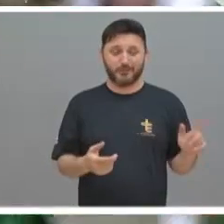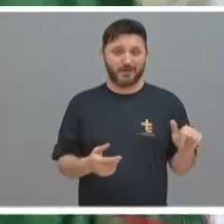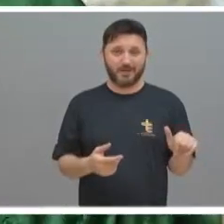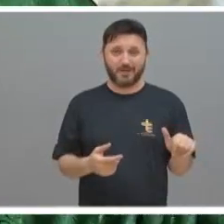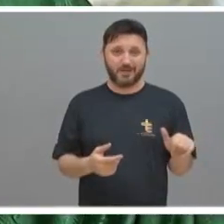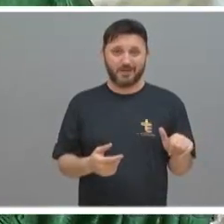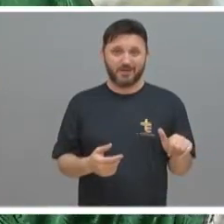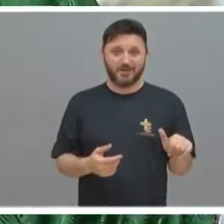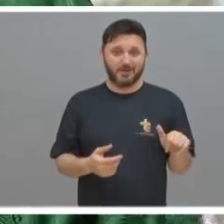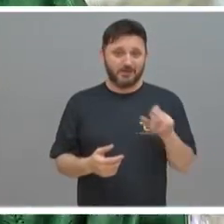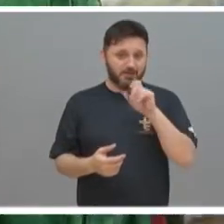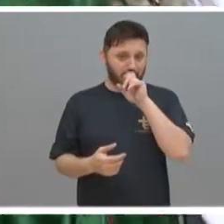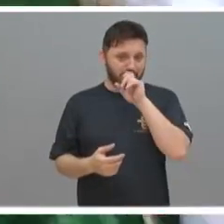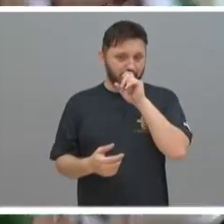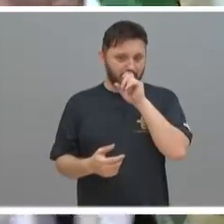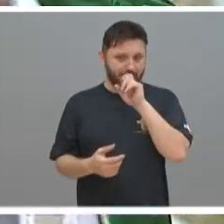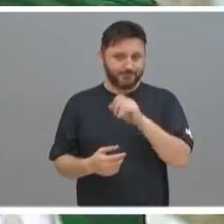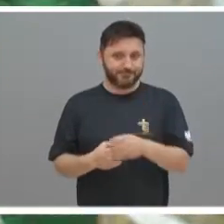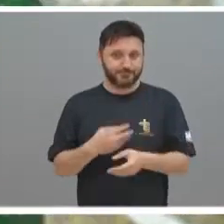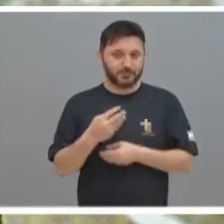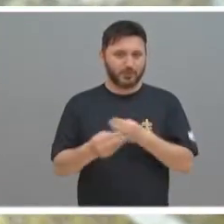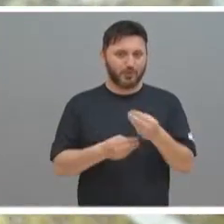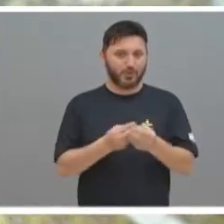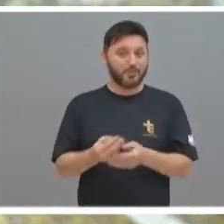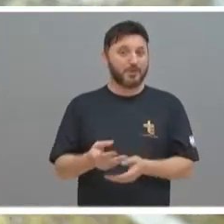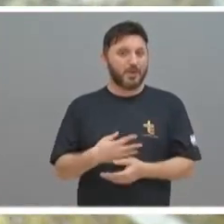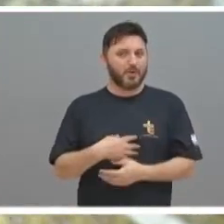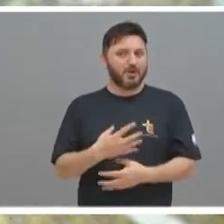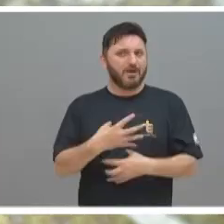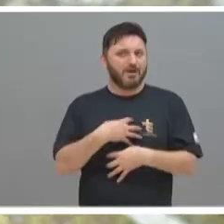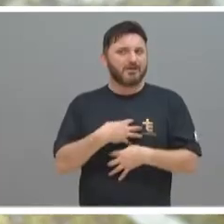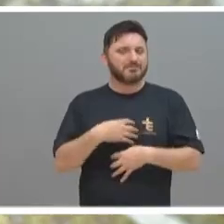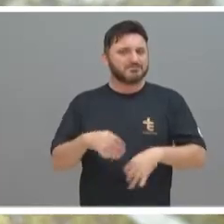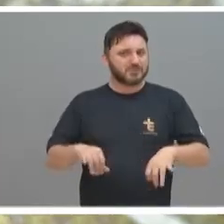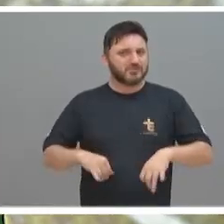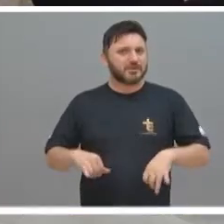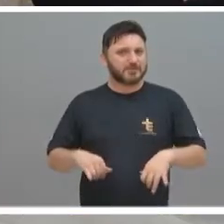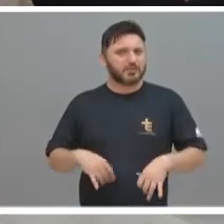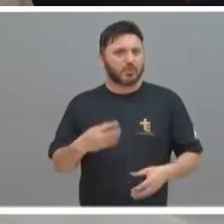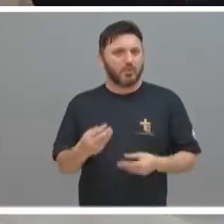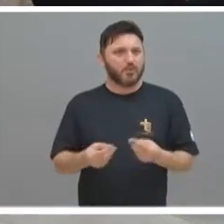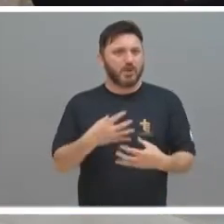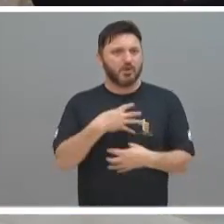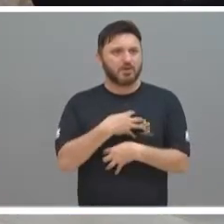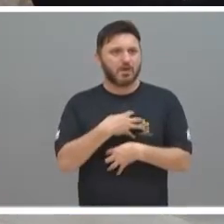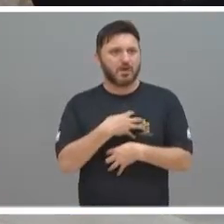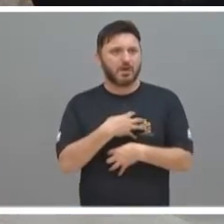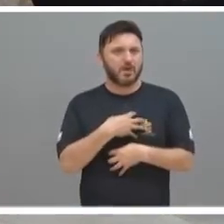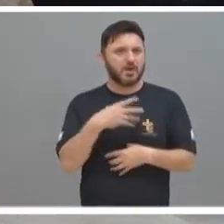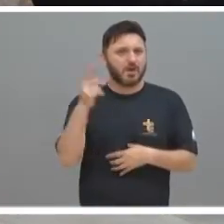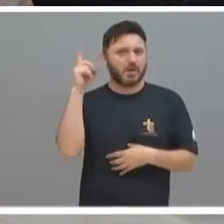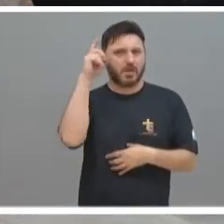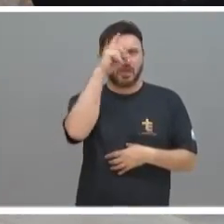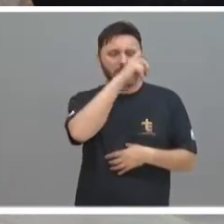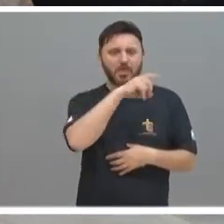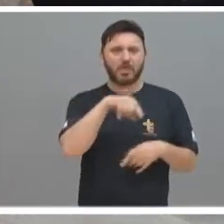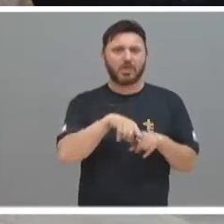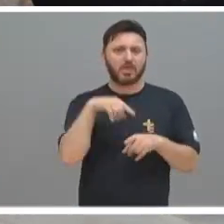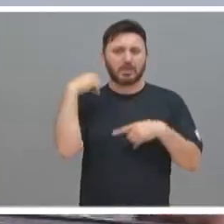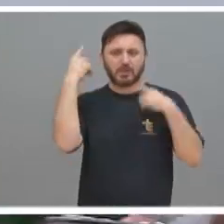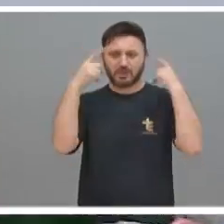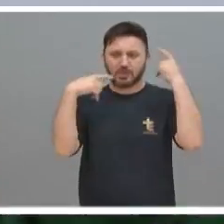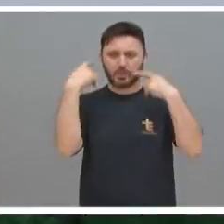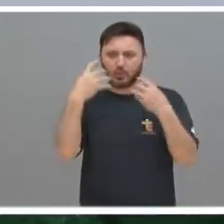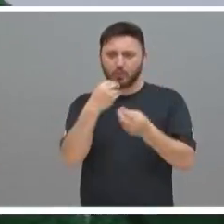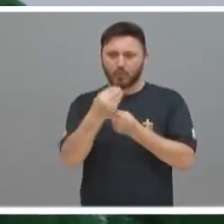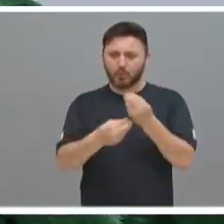por si só. Como é que eu lido com o sofrimento? Como eu lido com as tribulações? Como que